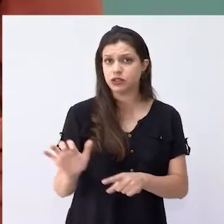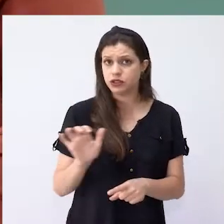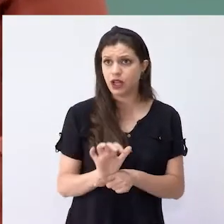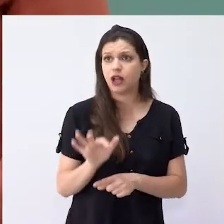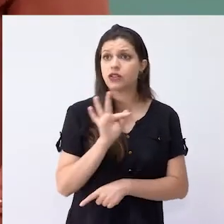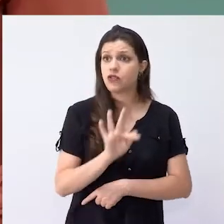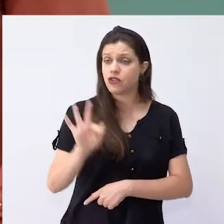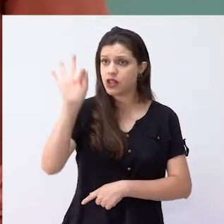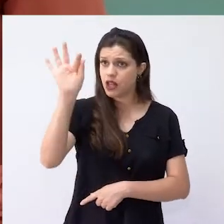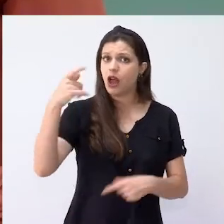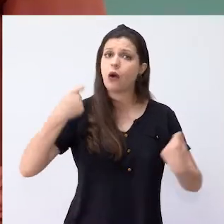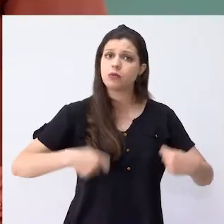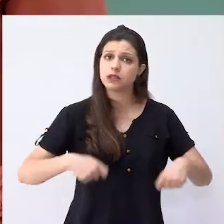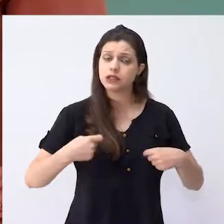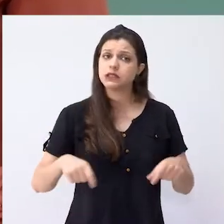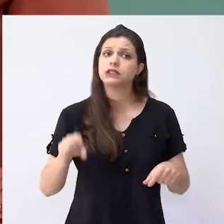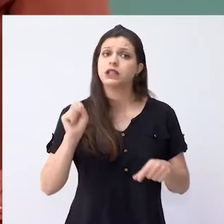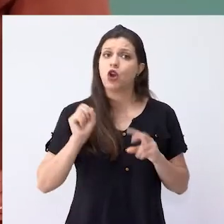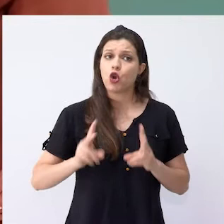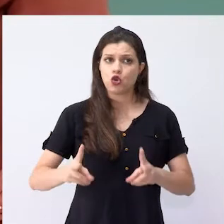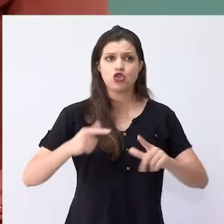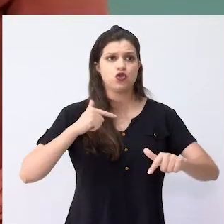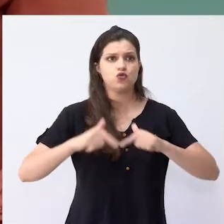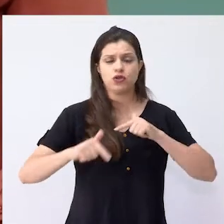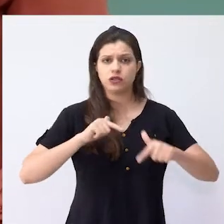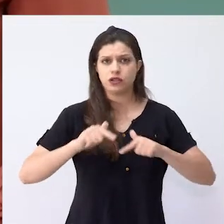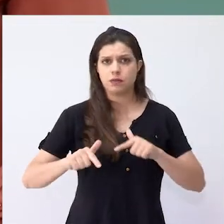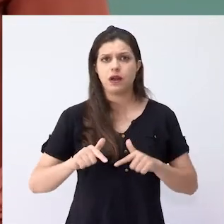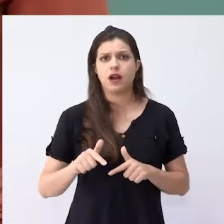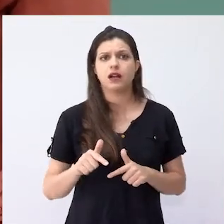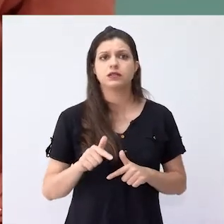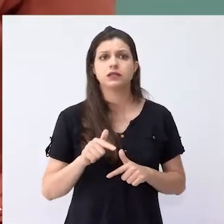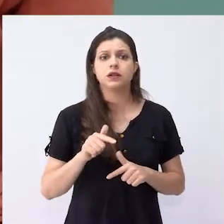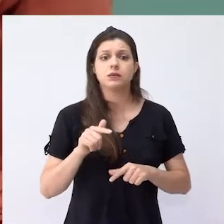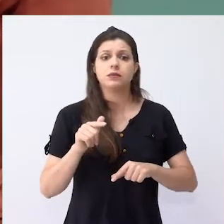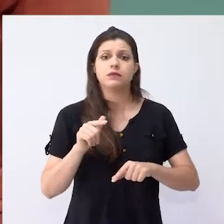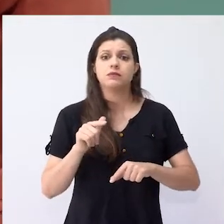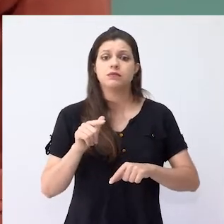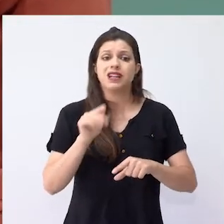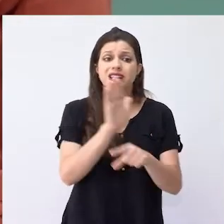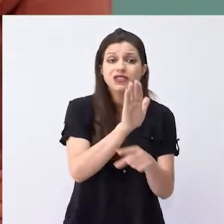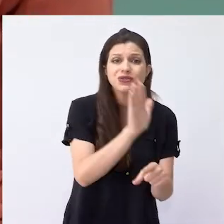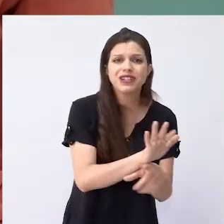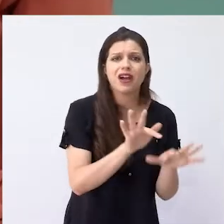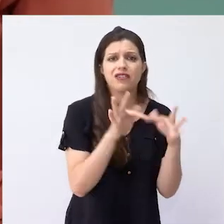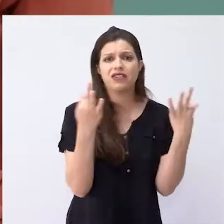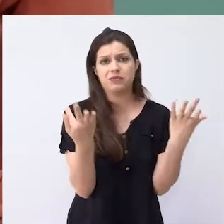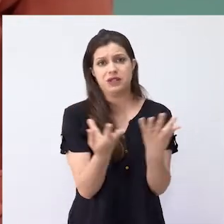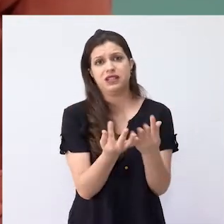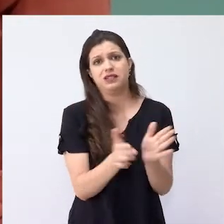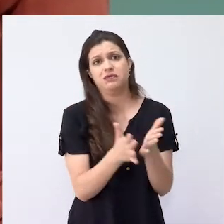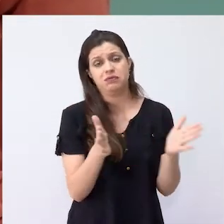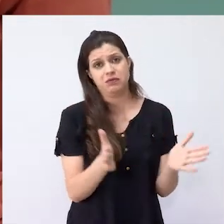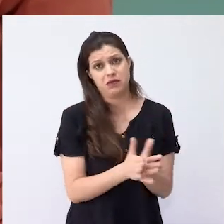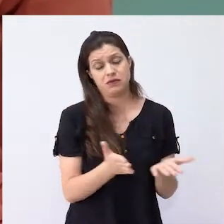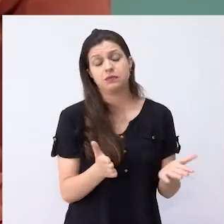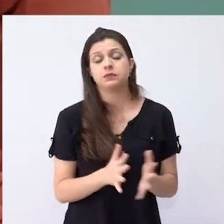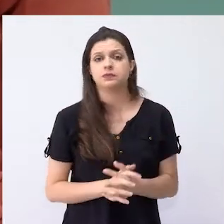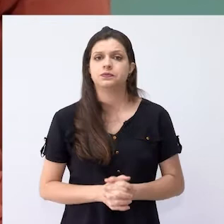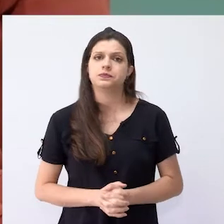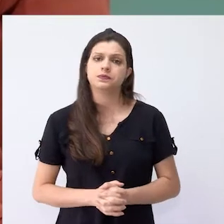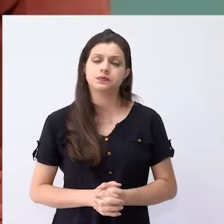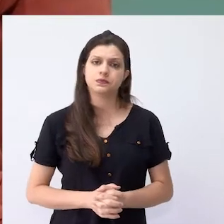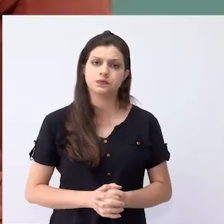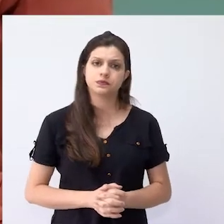municipal, estadual e federal também funcionem nesse momento, para que possam atender essas famílias. E a gente espera que haja aí